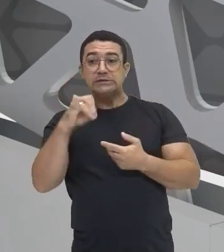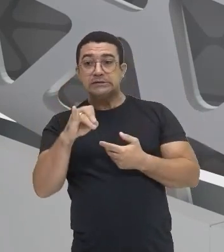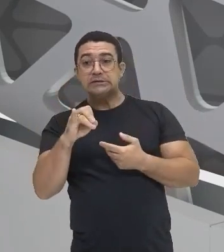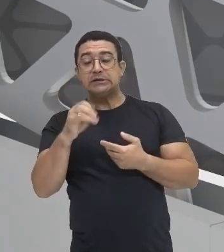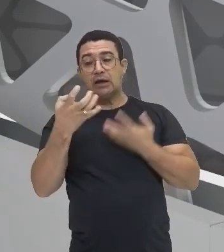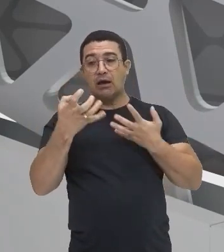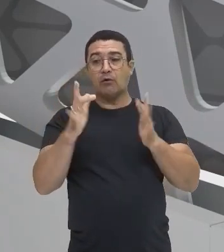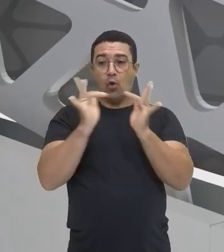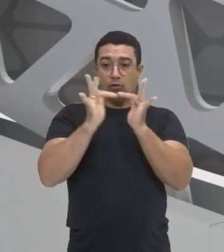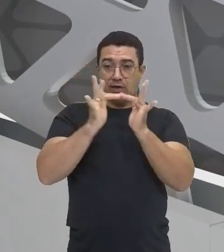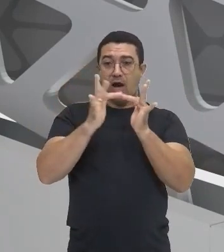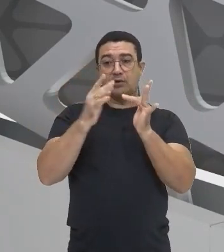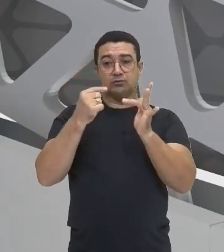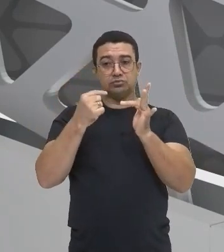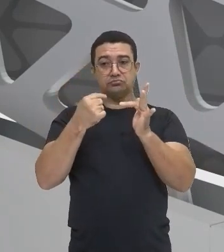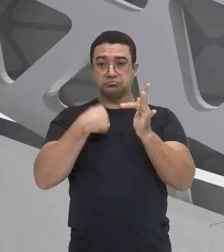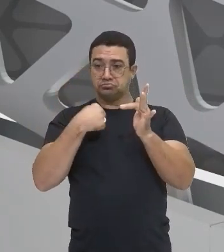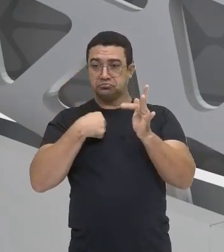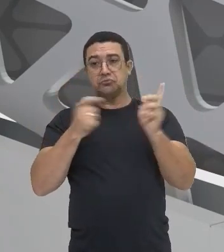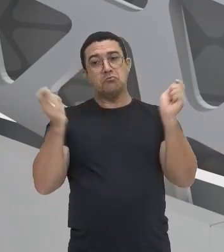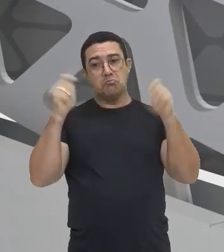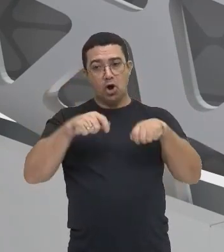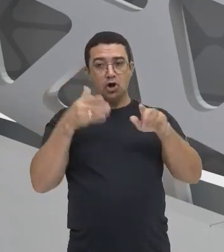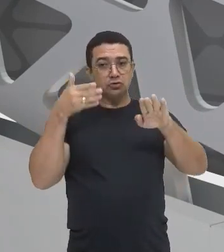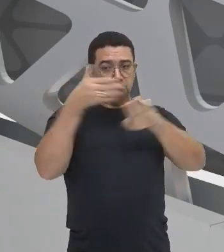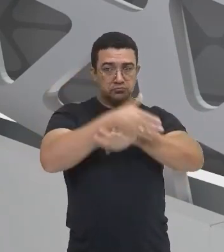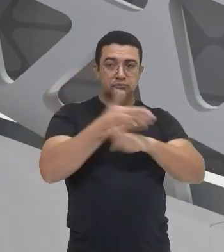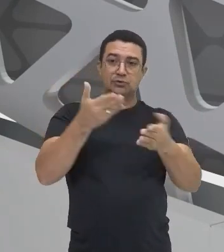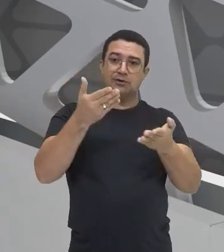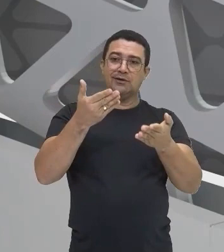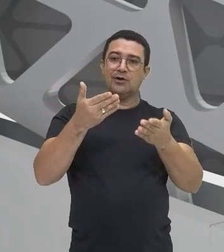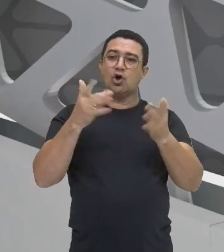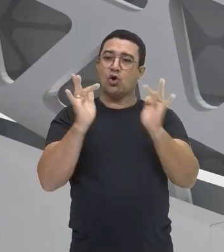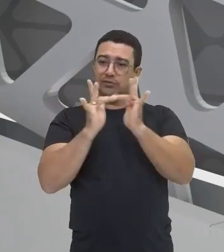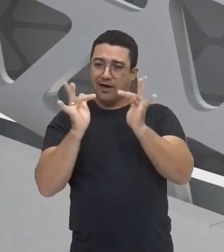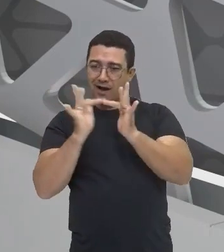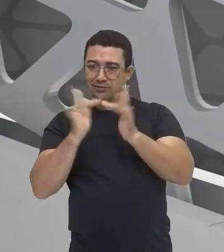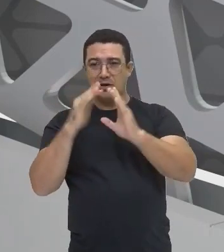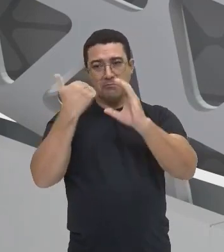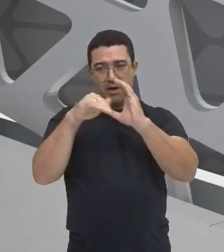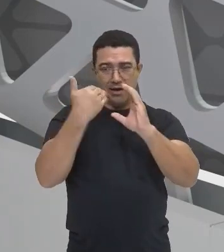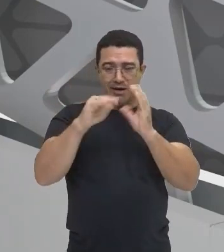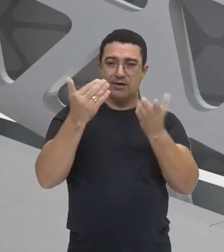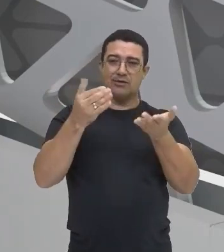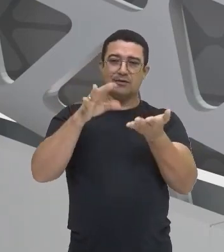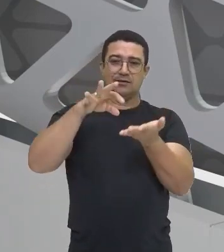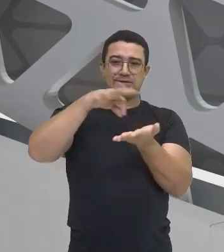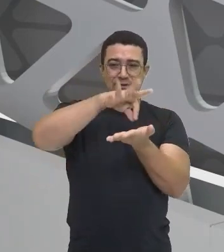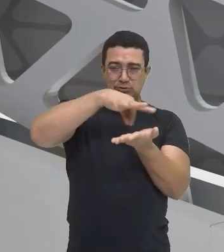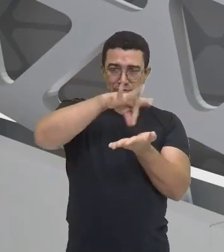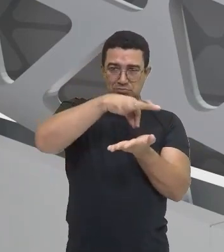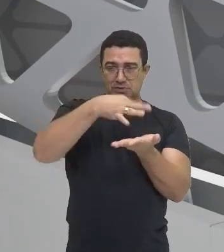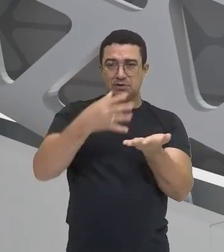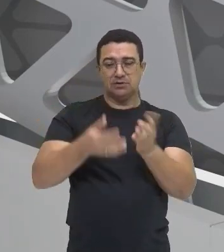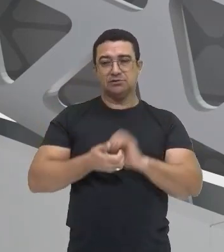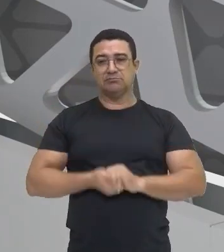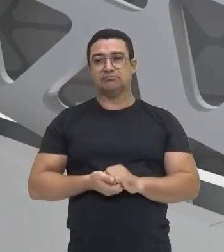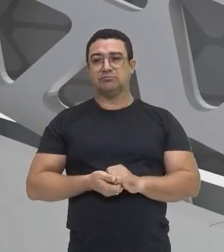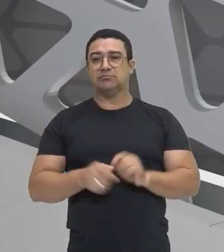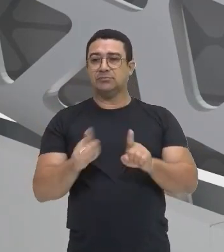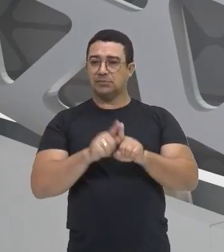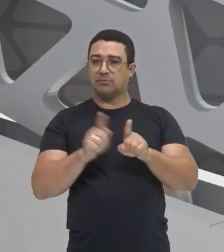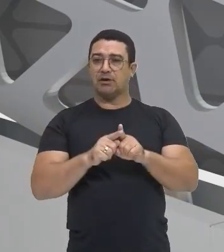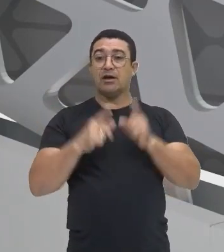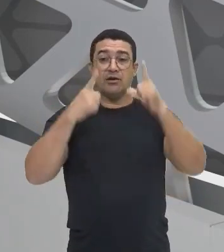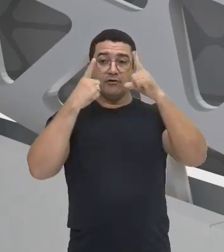contato através dos centros de mídias. Vocês têm os nossos contatos, né? Tira foto, coloca na rede social, marca o centro de mídias.